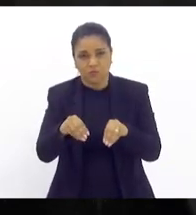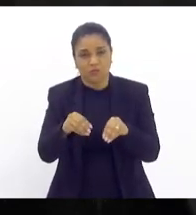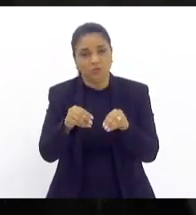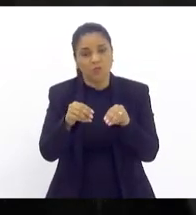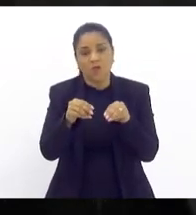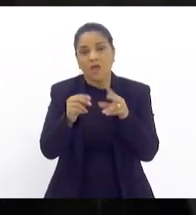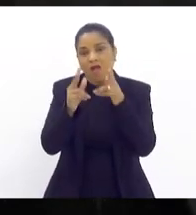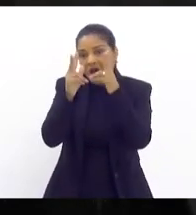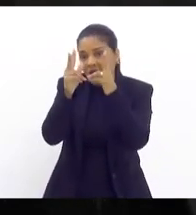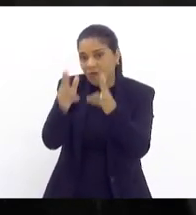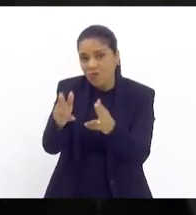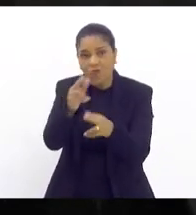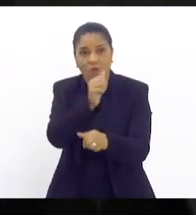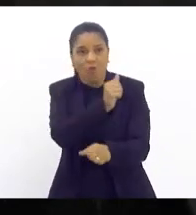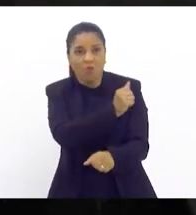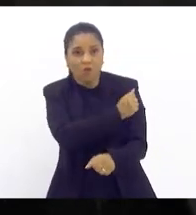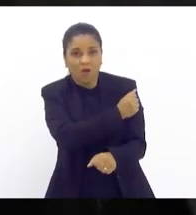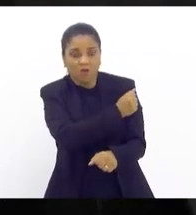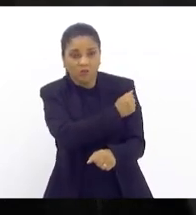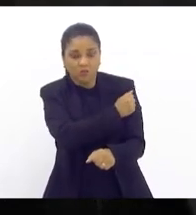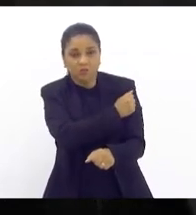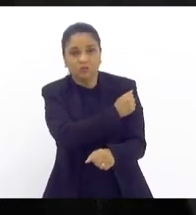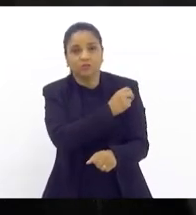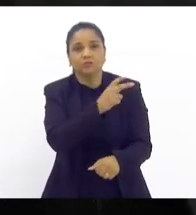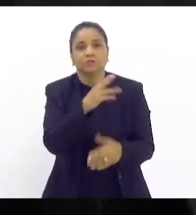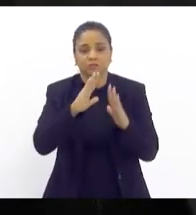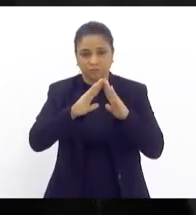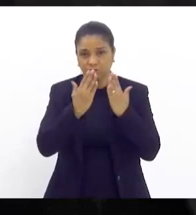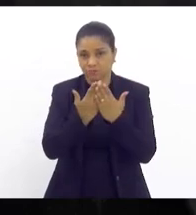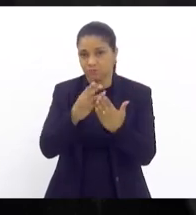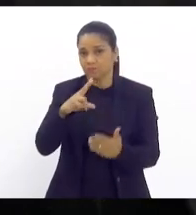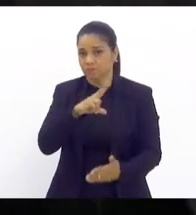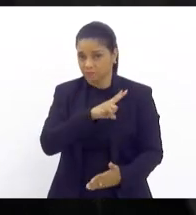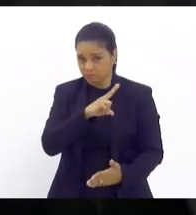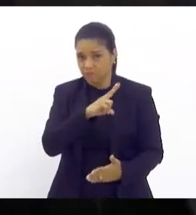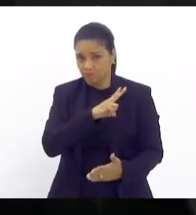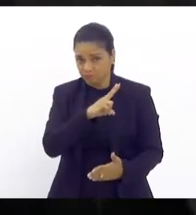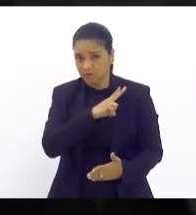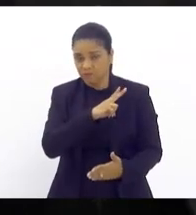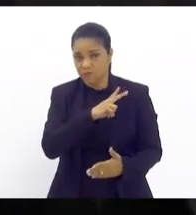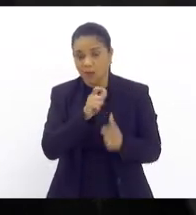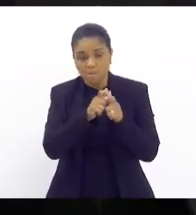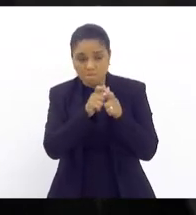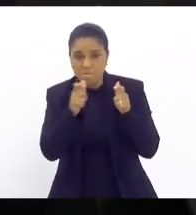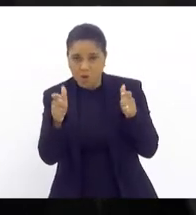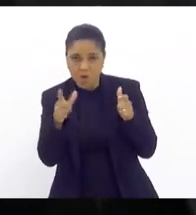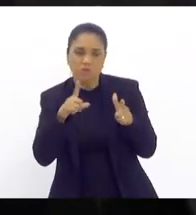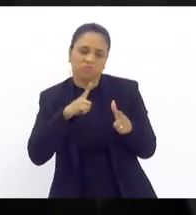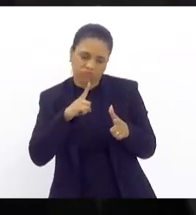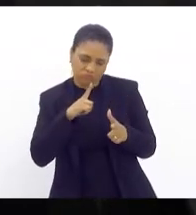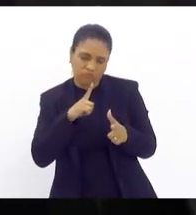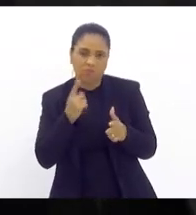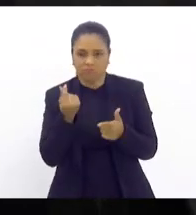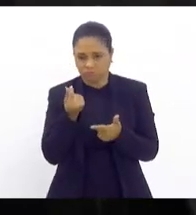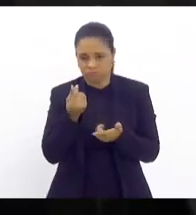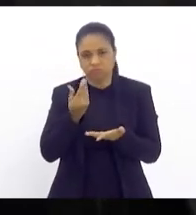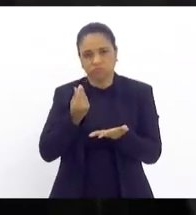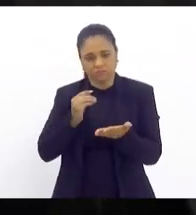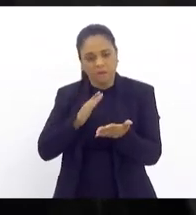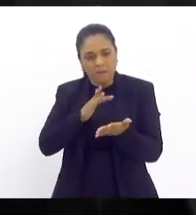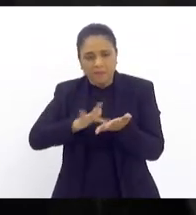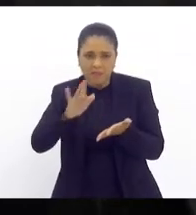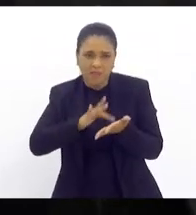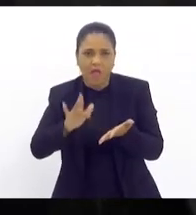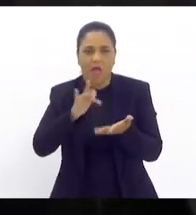alunos da Rede privada sim mas a maioria da rede privada teve condição com tablet